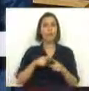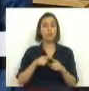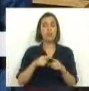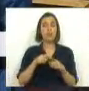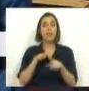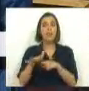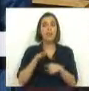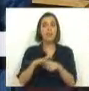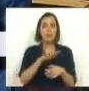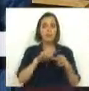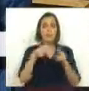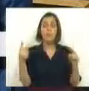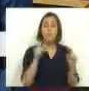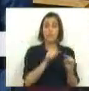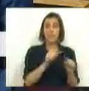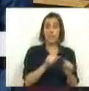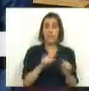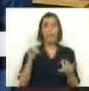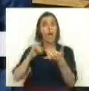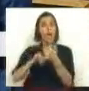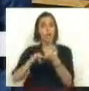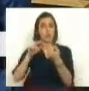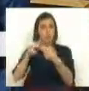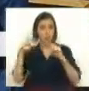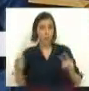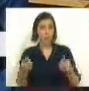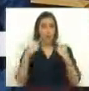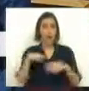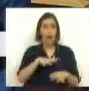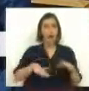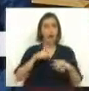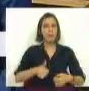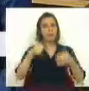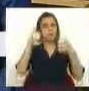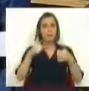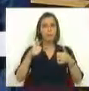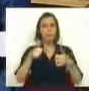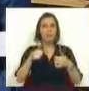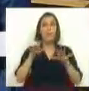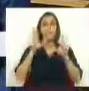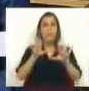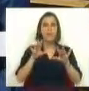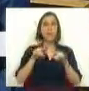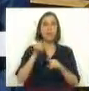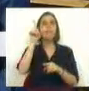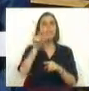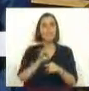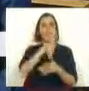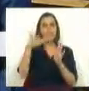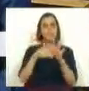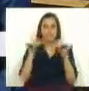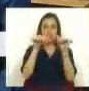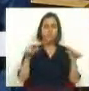à influência dominante dos municípios, associações de municípios e áreas metropolitanas. Mas também a introdução de